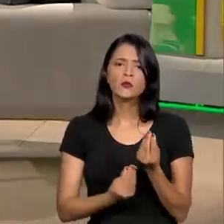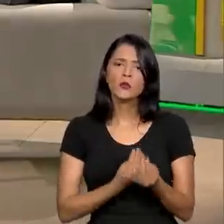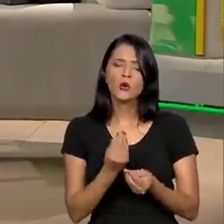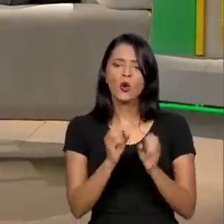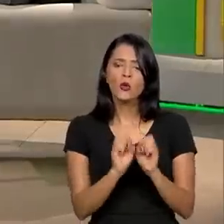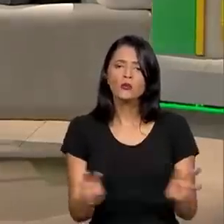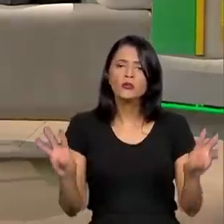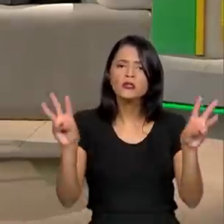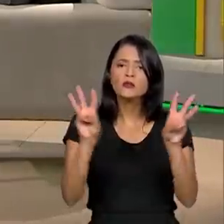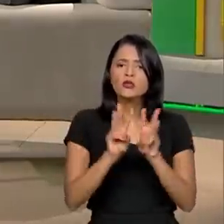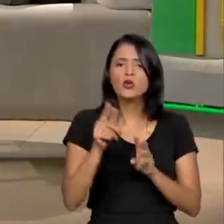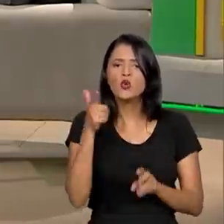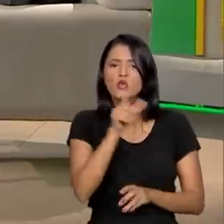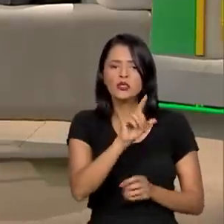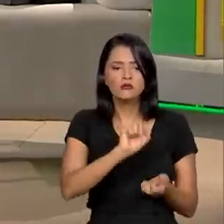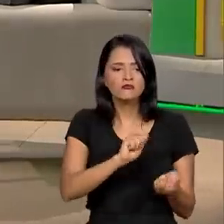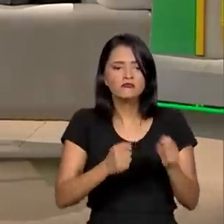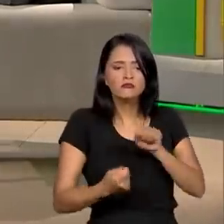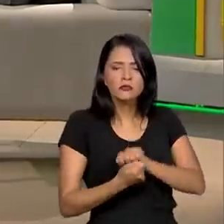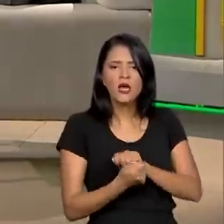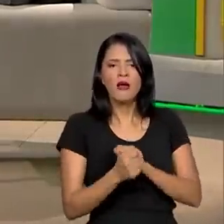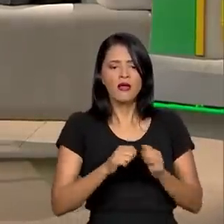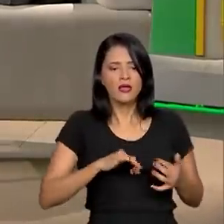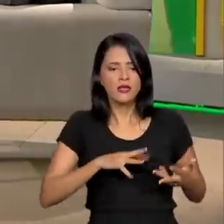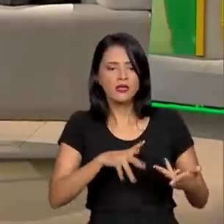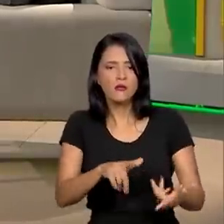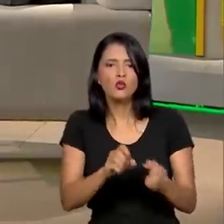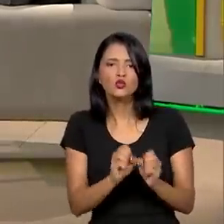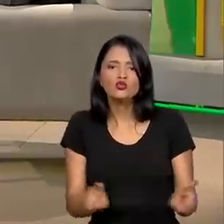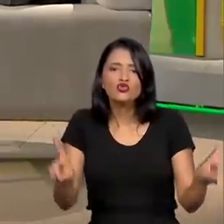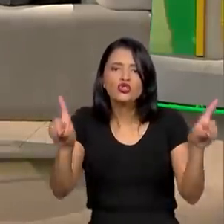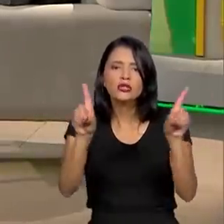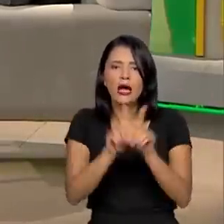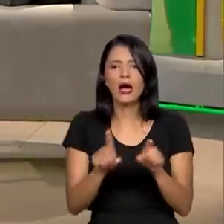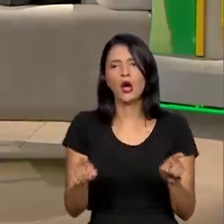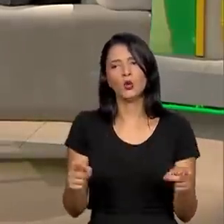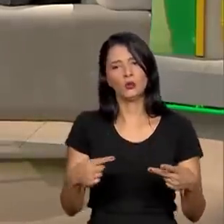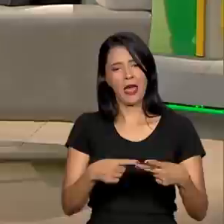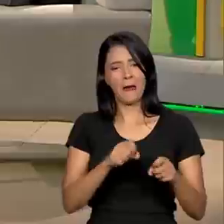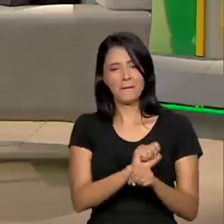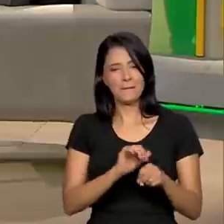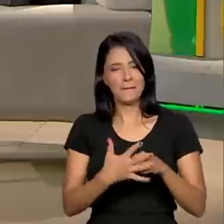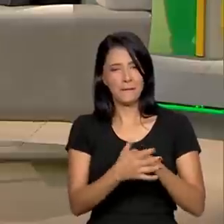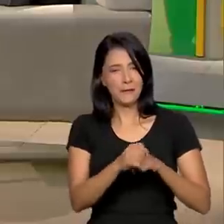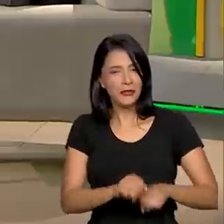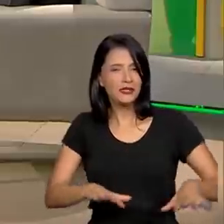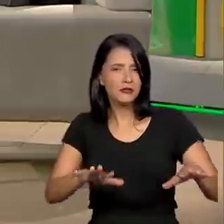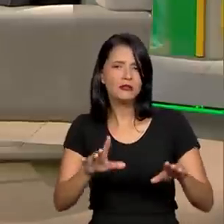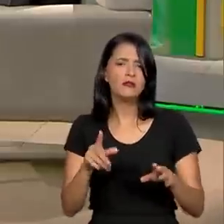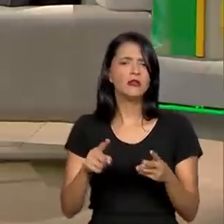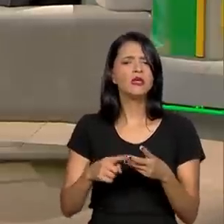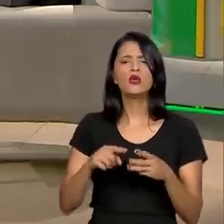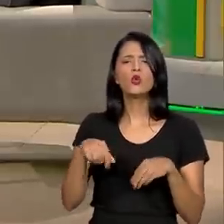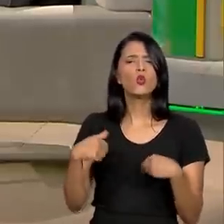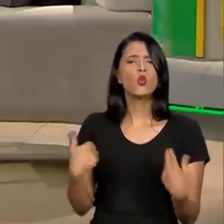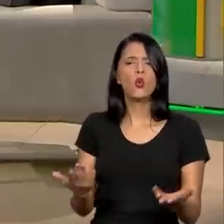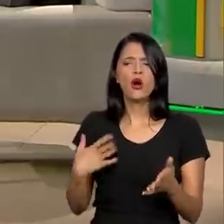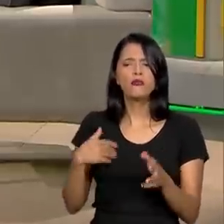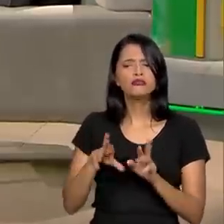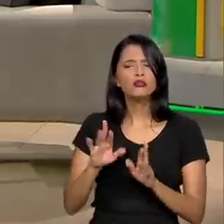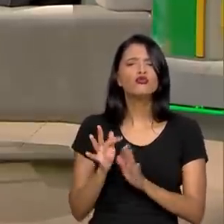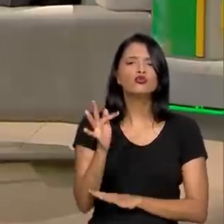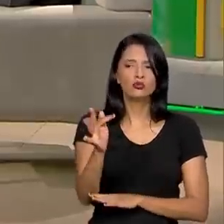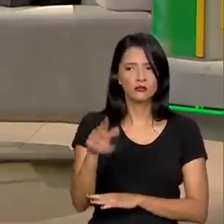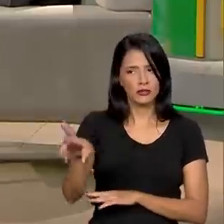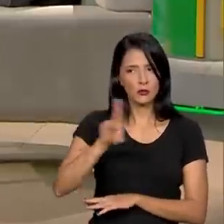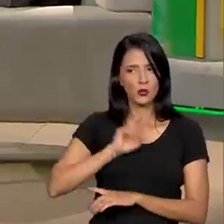museus se adaptaram ao mundo digital, a essa Sim. questão da pandemia e quais são as perspectivas para o futuro. Mas o senhor responde quando a